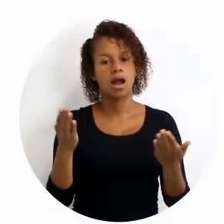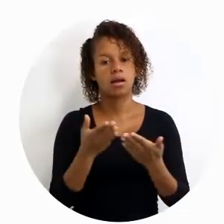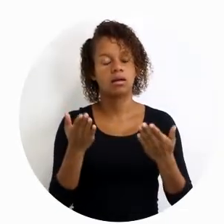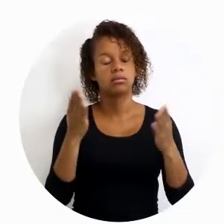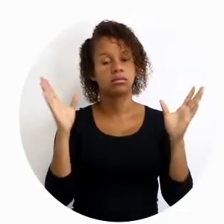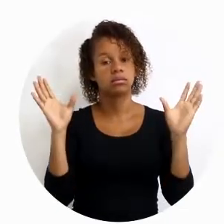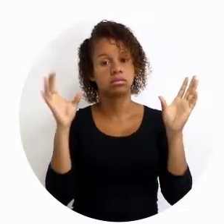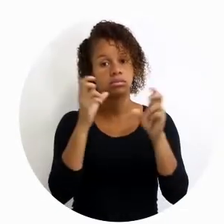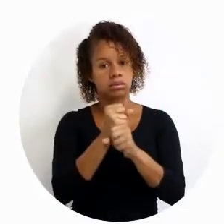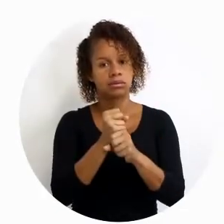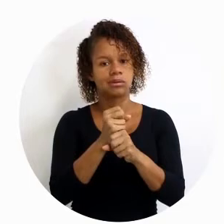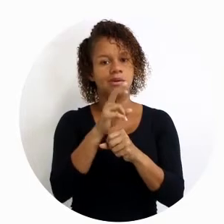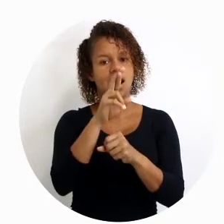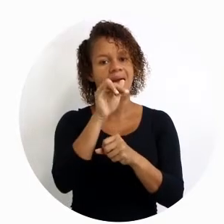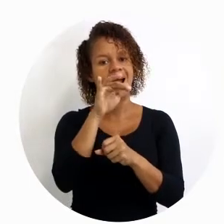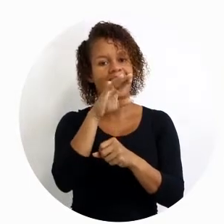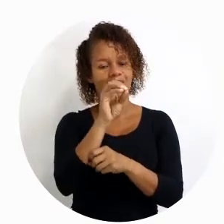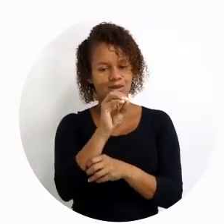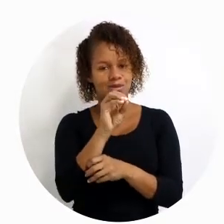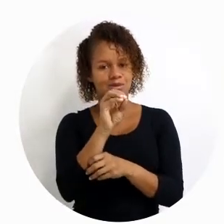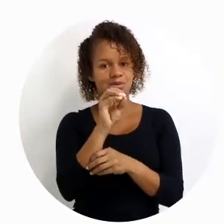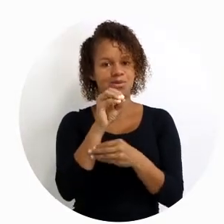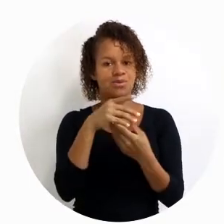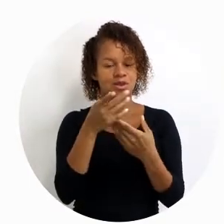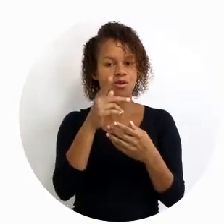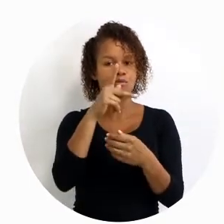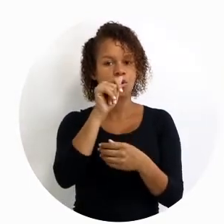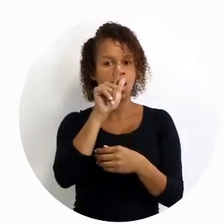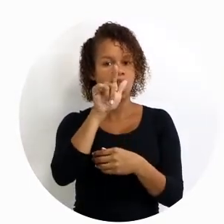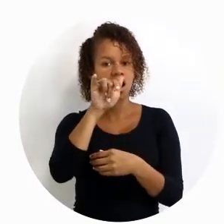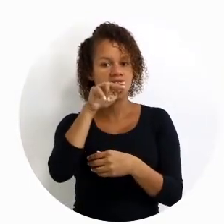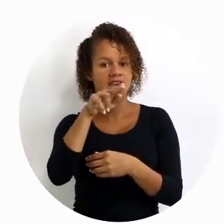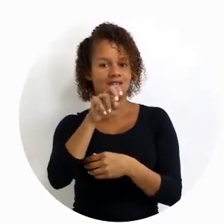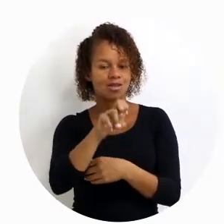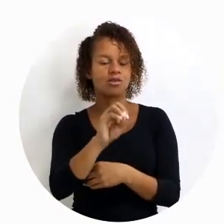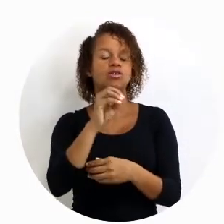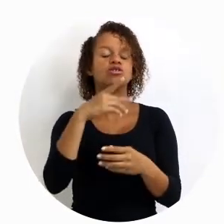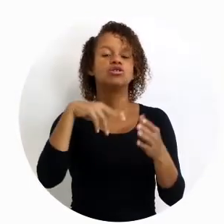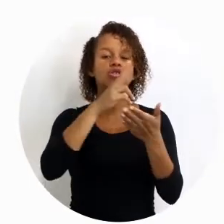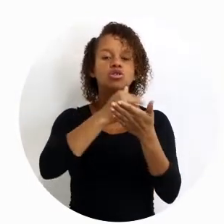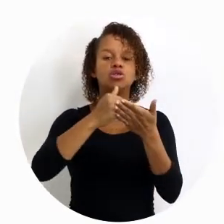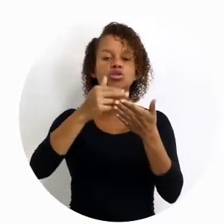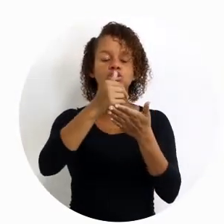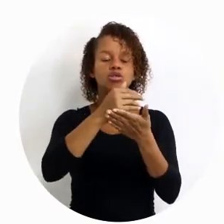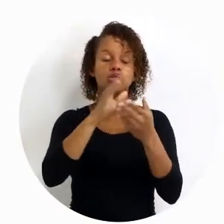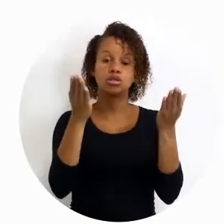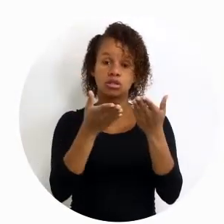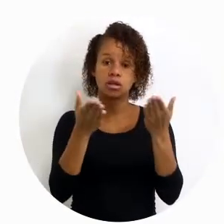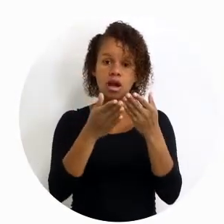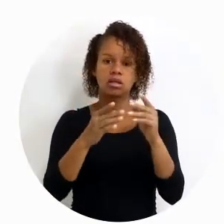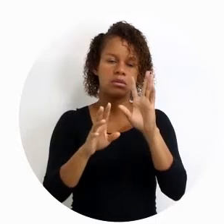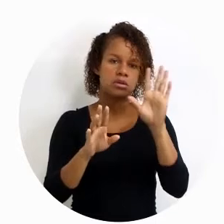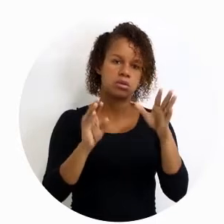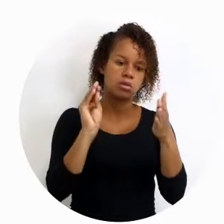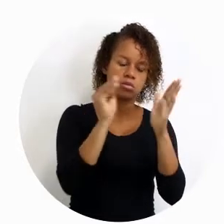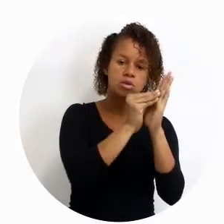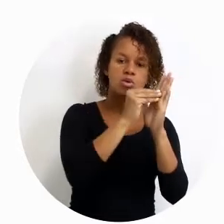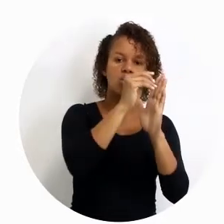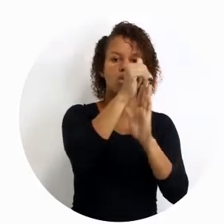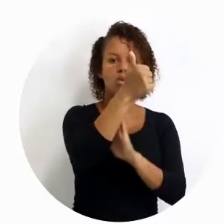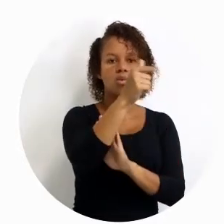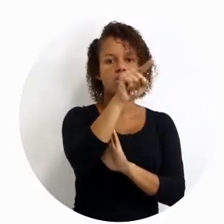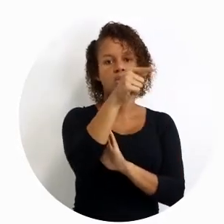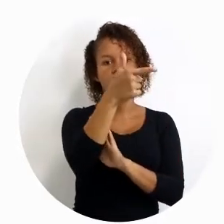E agora nós vamos definir o raio em que o polígono está inscrito. E nesse caso nós inserimos